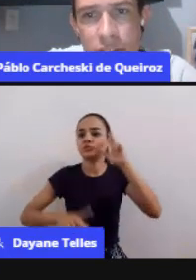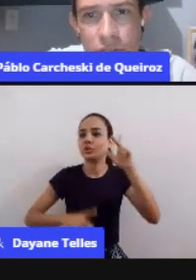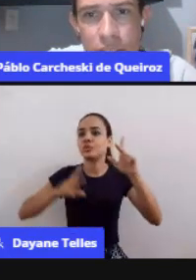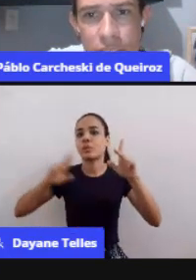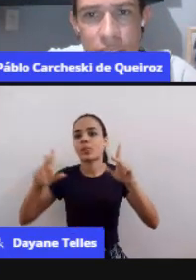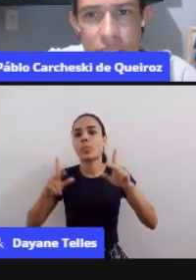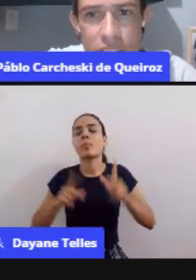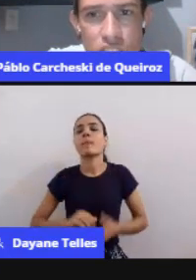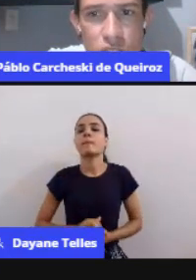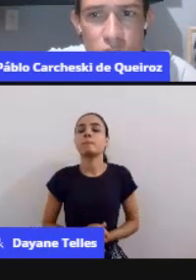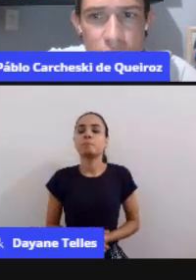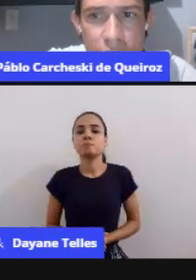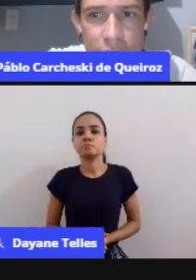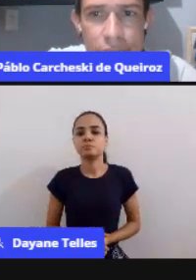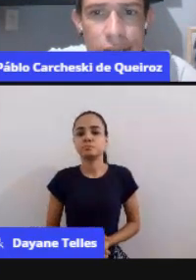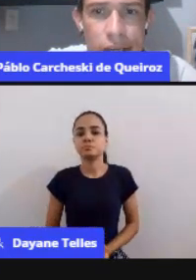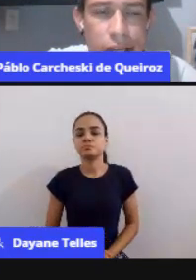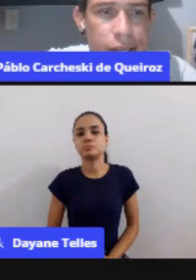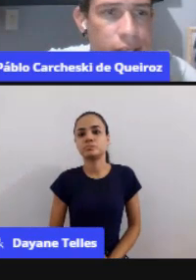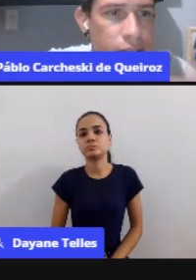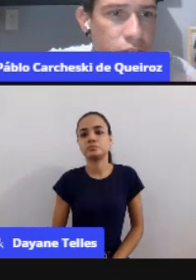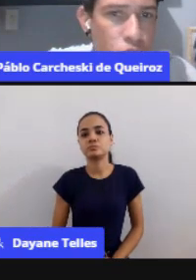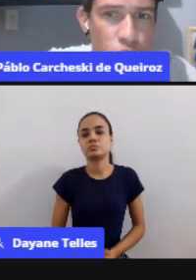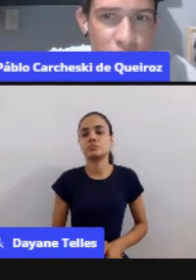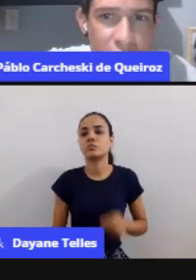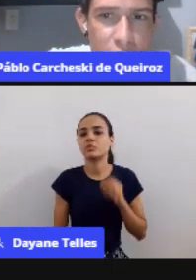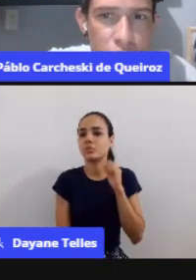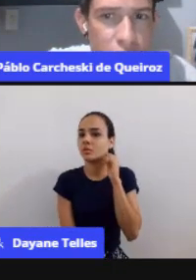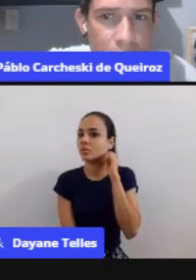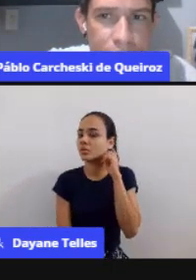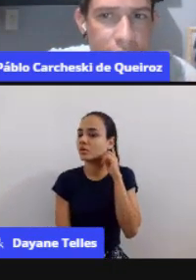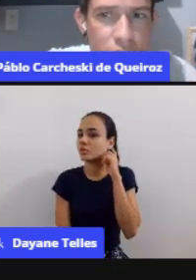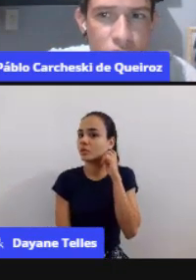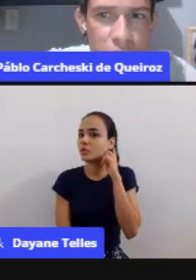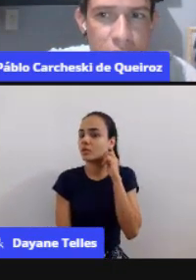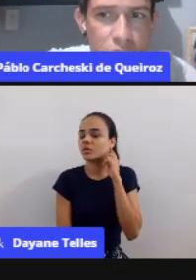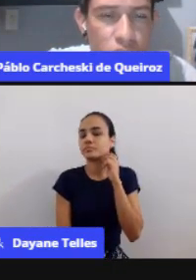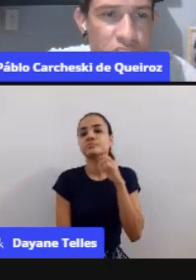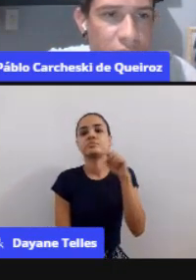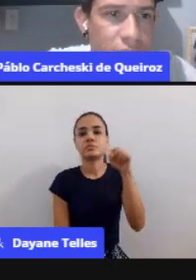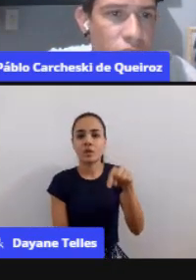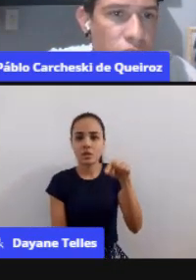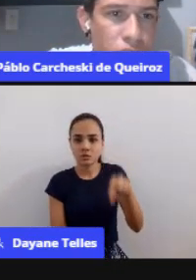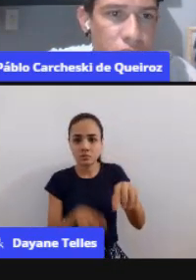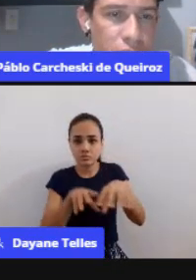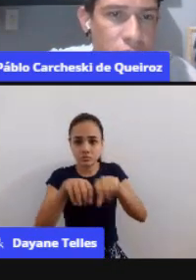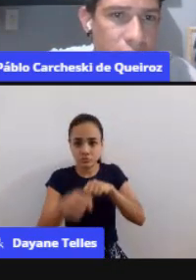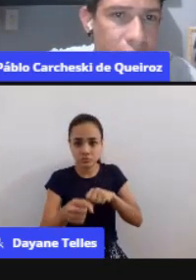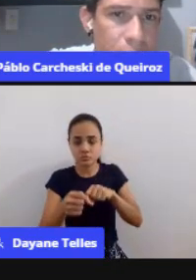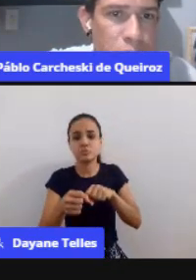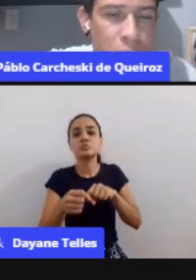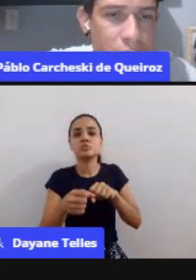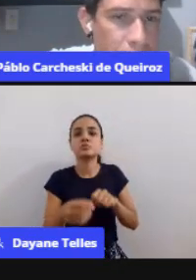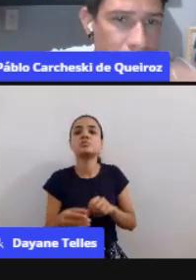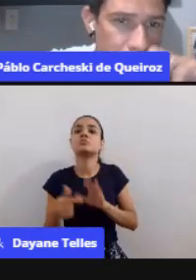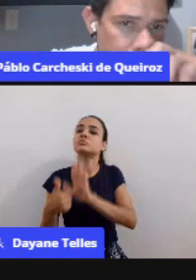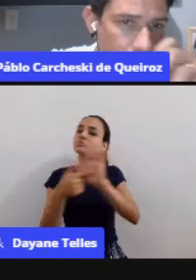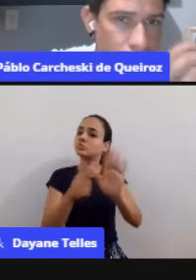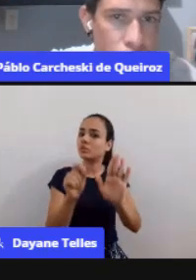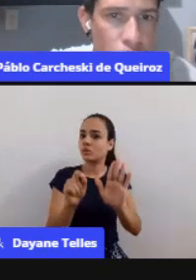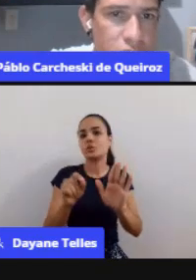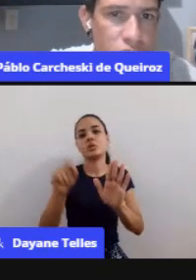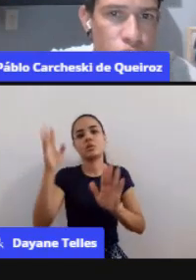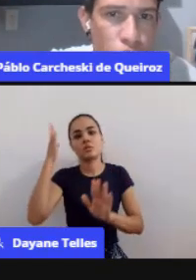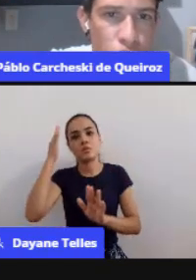essa formação aqui, o que a gente, né, trouxe, né, os saberes, conhecimentos, história de cada um envolvido. Né? Então, da equipe de